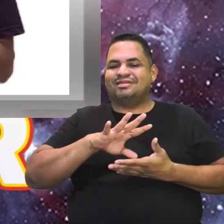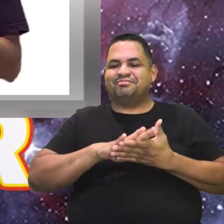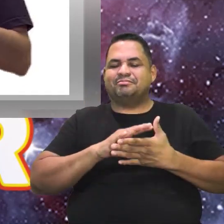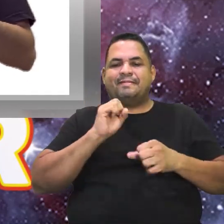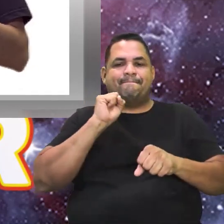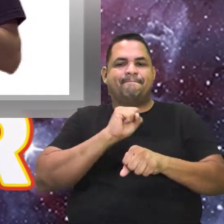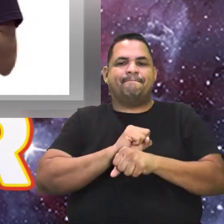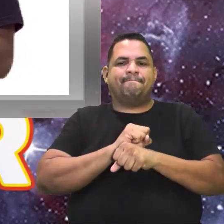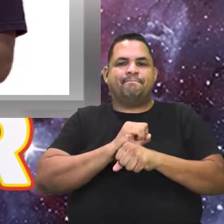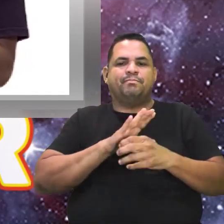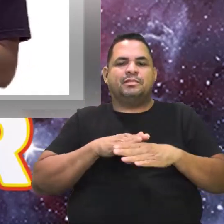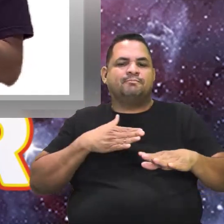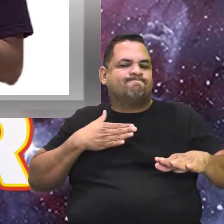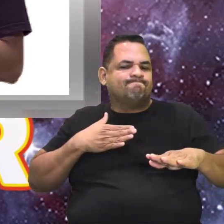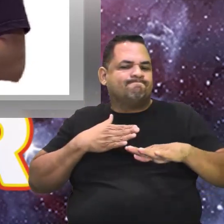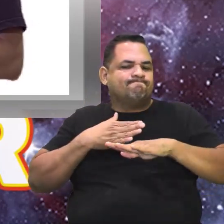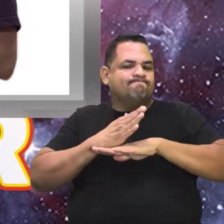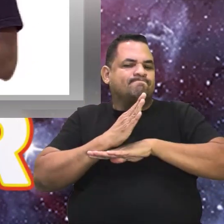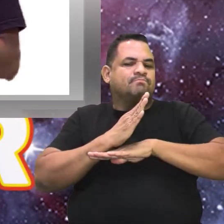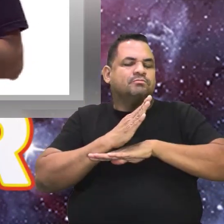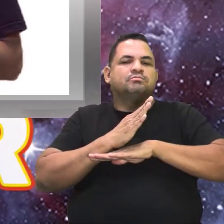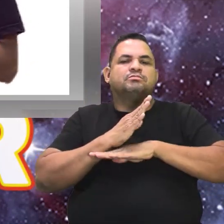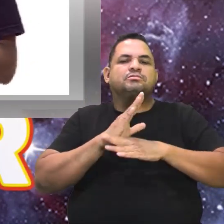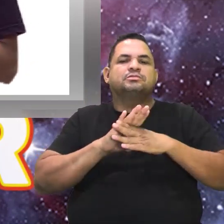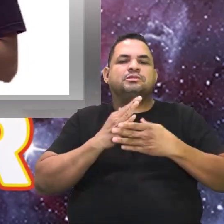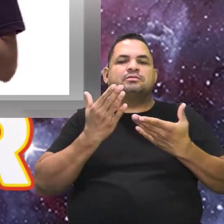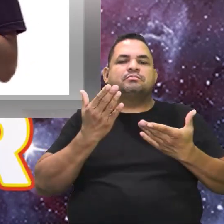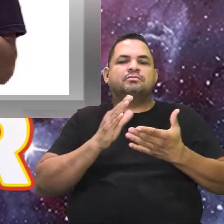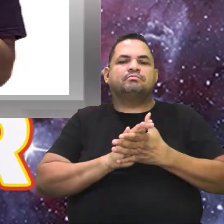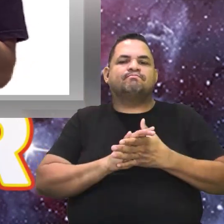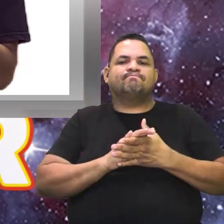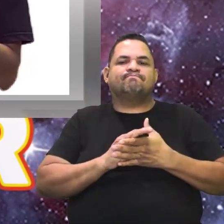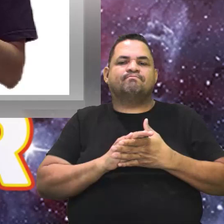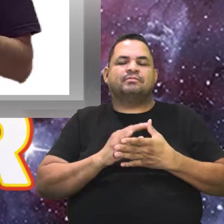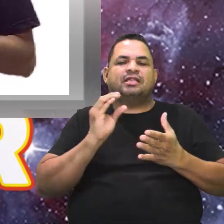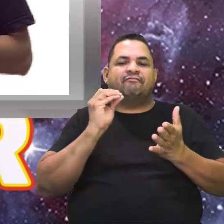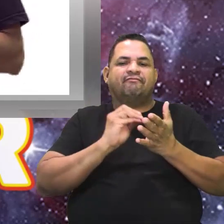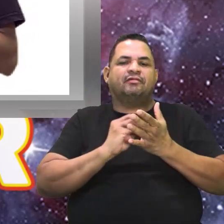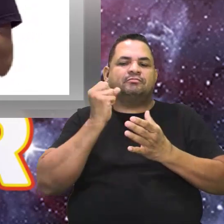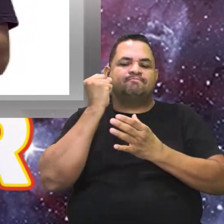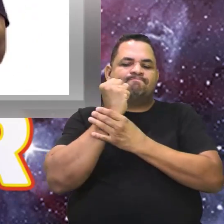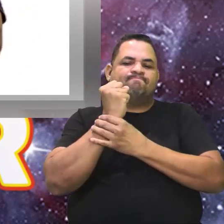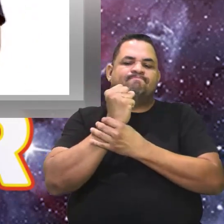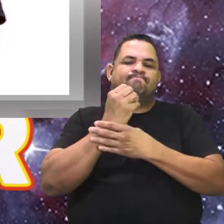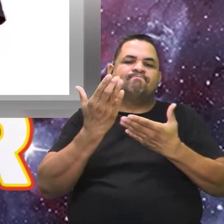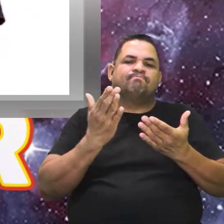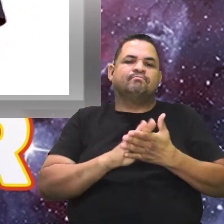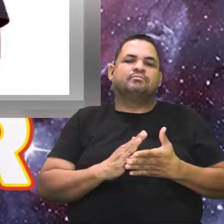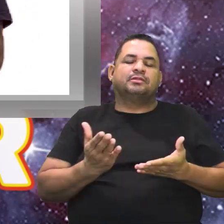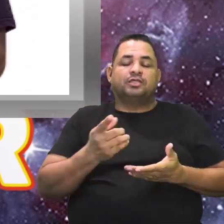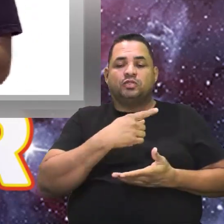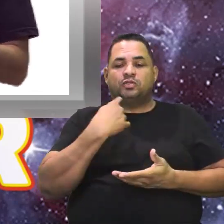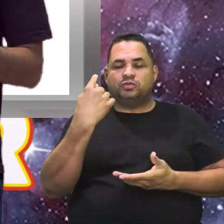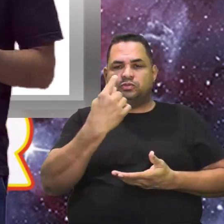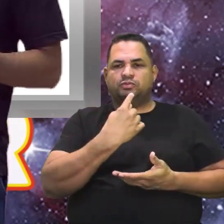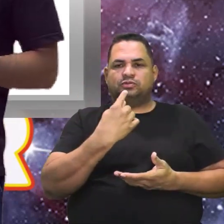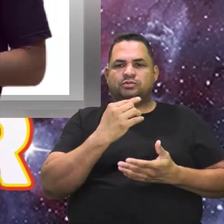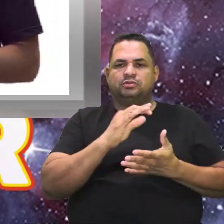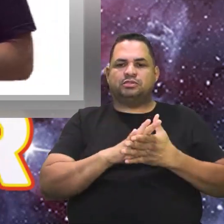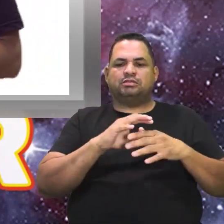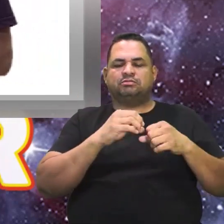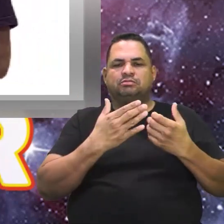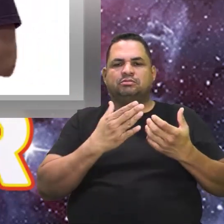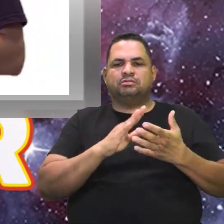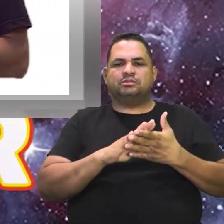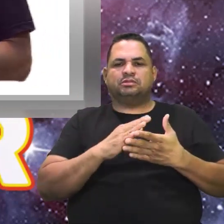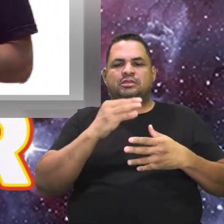ela conseguiu romper aquela falta de segurança que ela tinha. E é isso que nós estamos tentando fazer com vocês. Quebrar aquele negócio